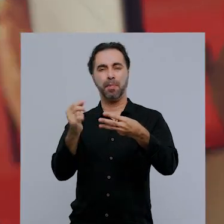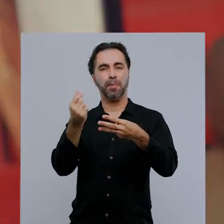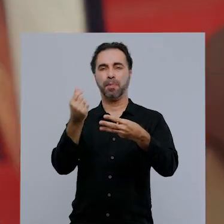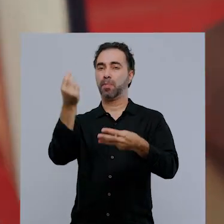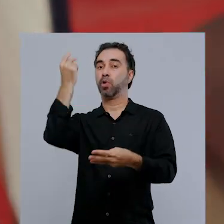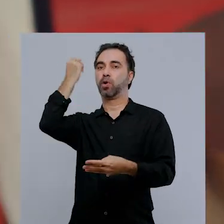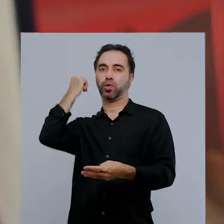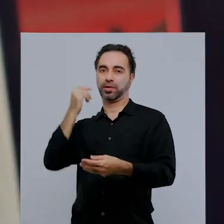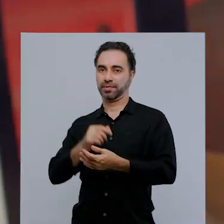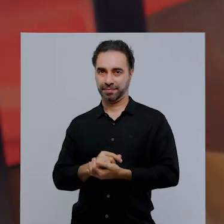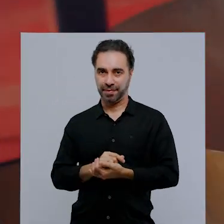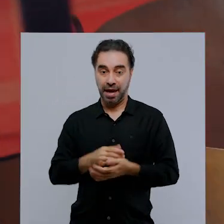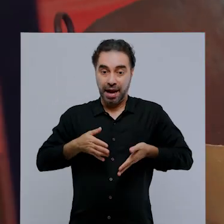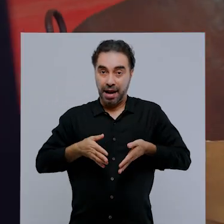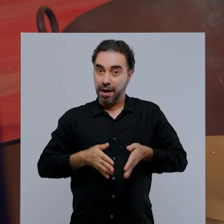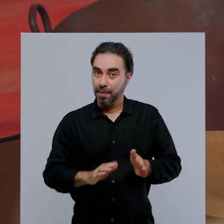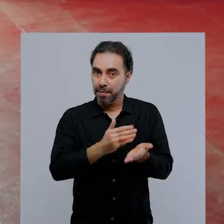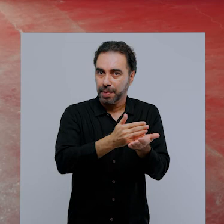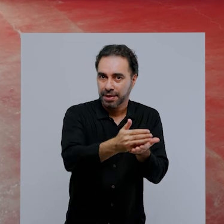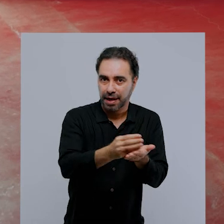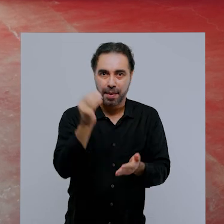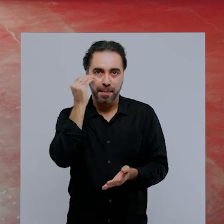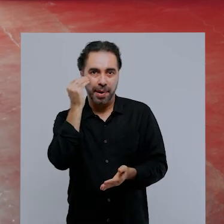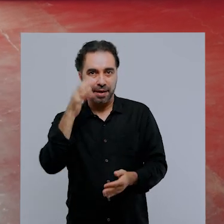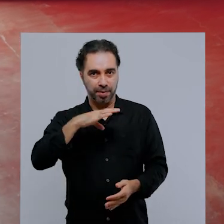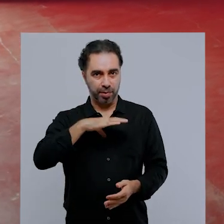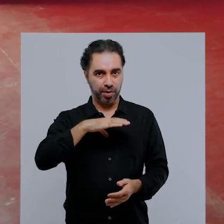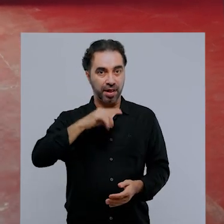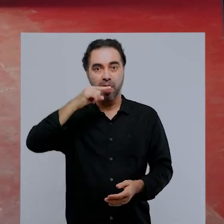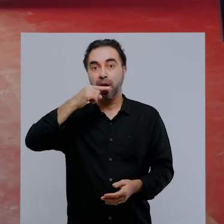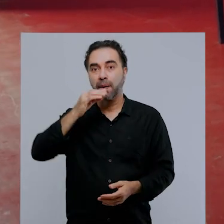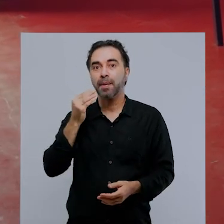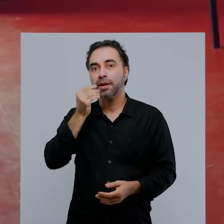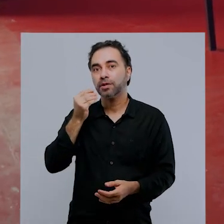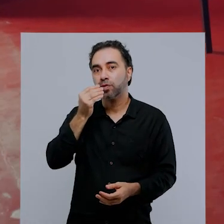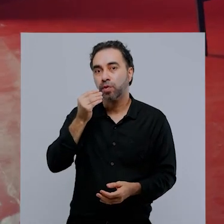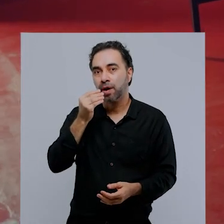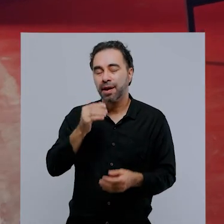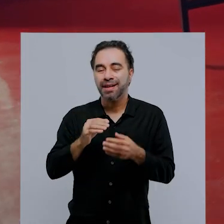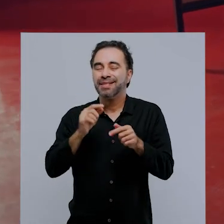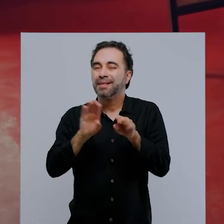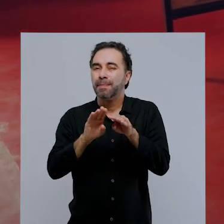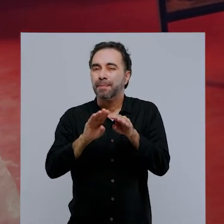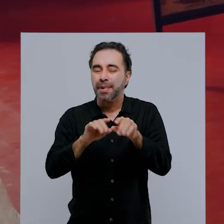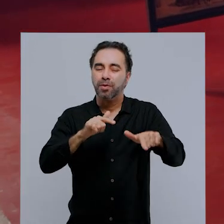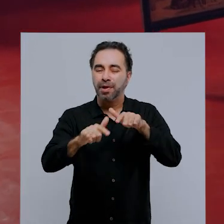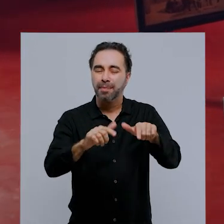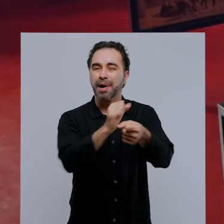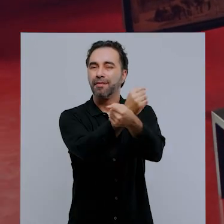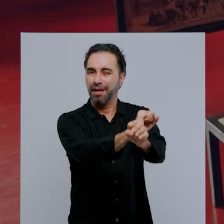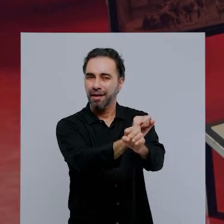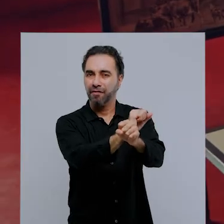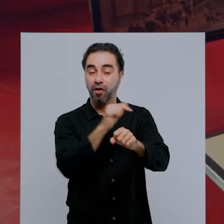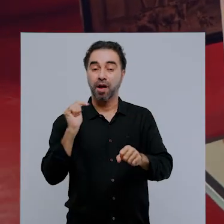bourbon americano. Nascida da experiência portuguesa com a cana-de-açúcar e graças à mão de obra escravizada, a